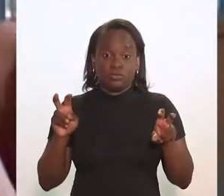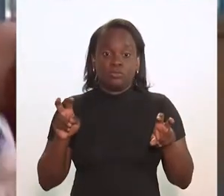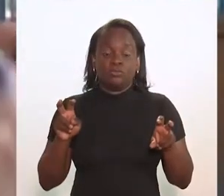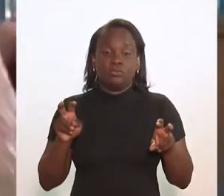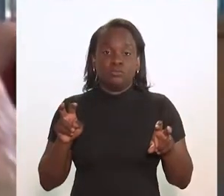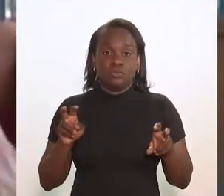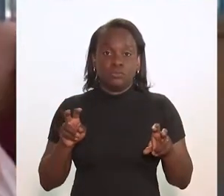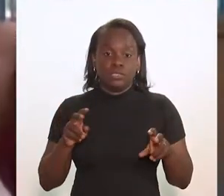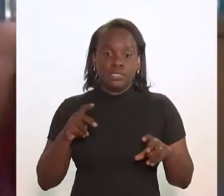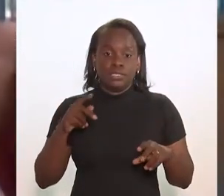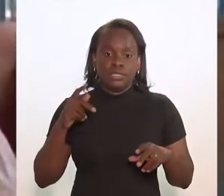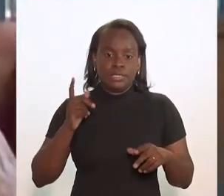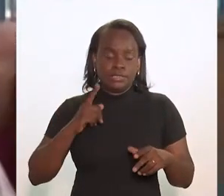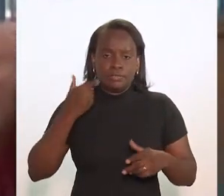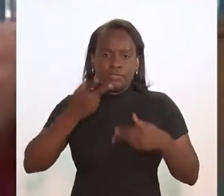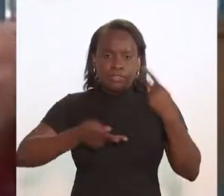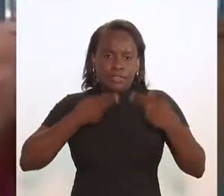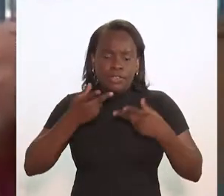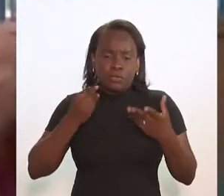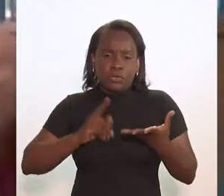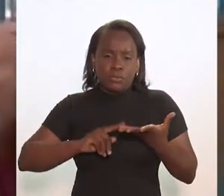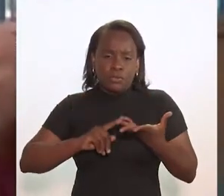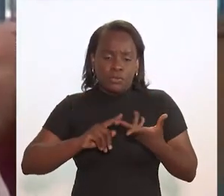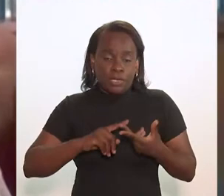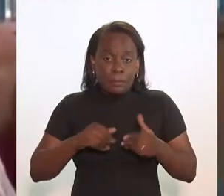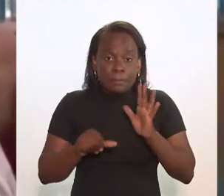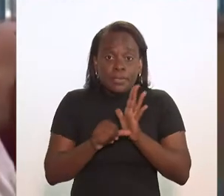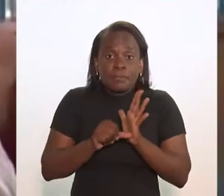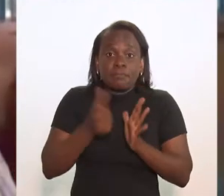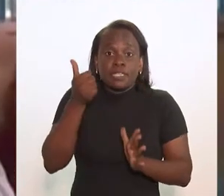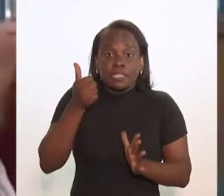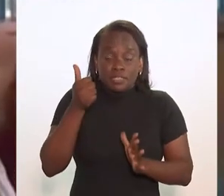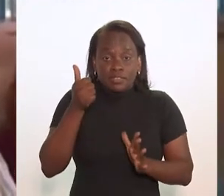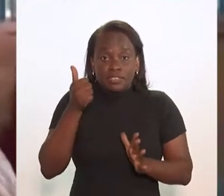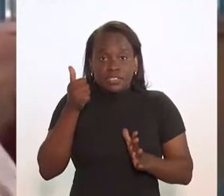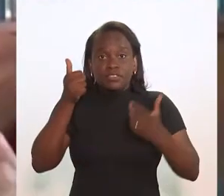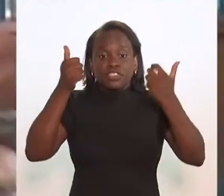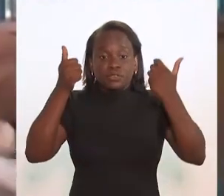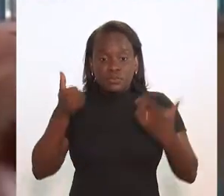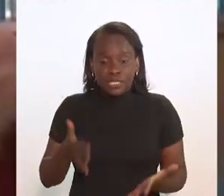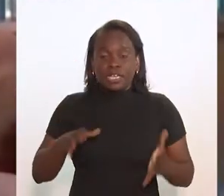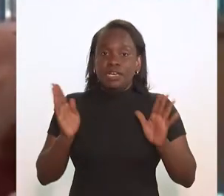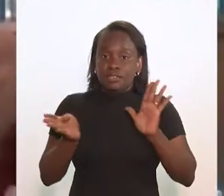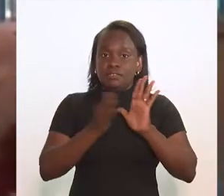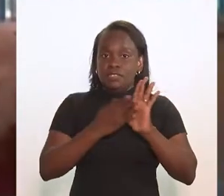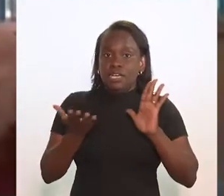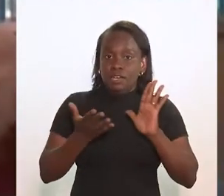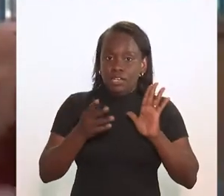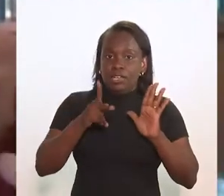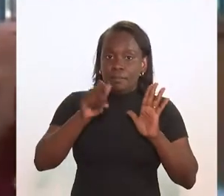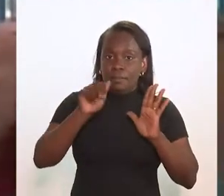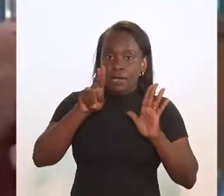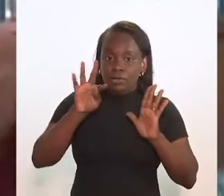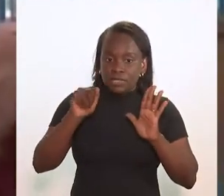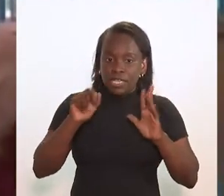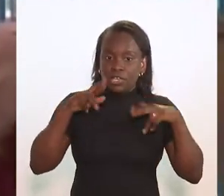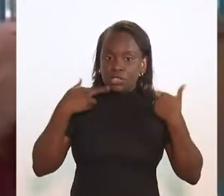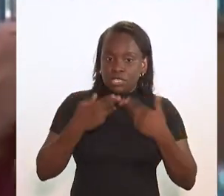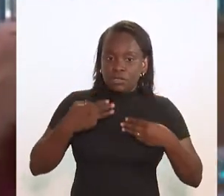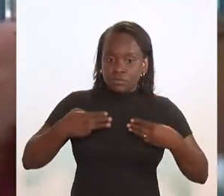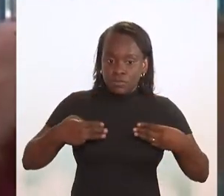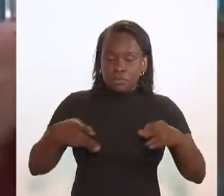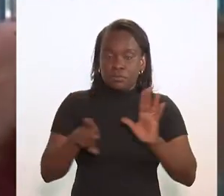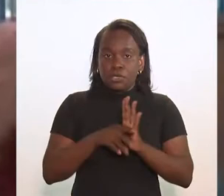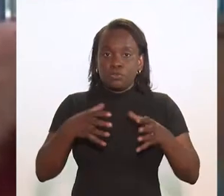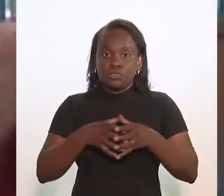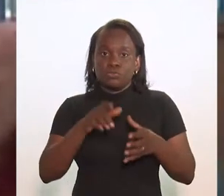assunto, depois de tanto se falar, pela primeira vez vai estar na pauta da reunião ministerial